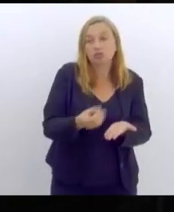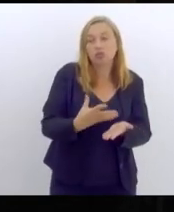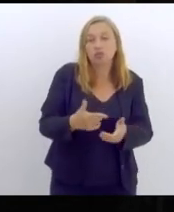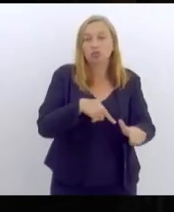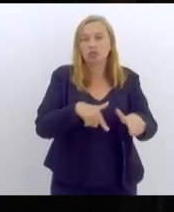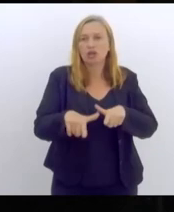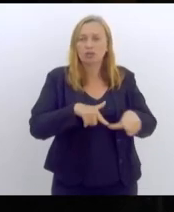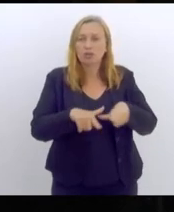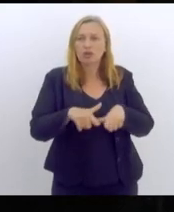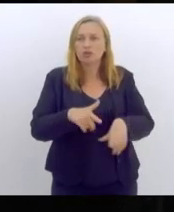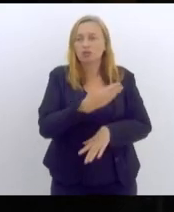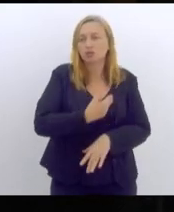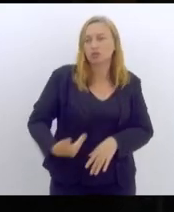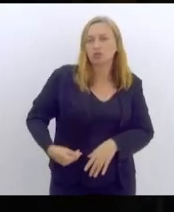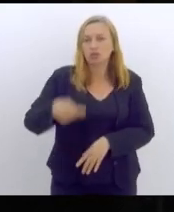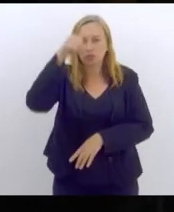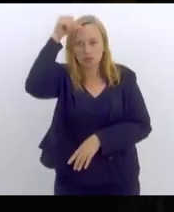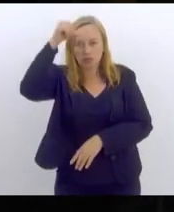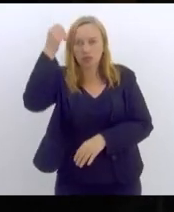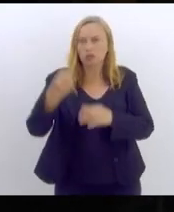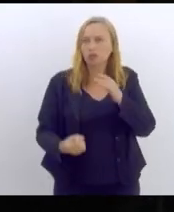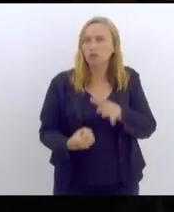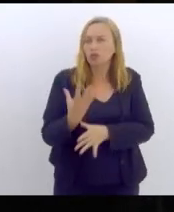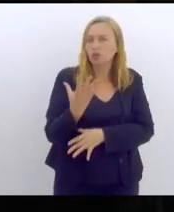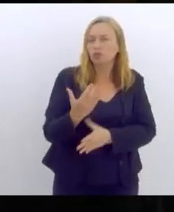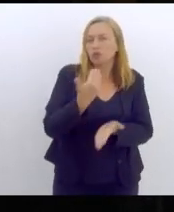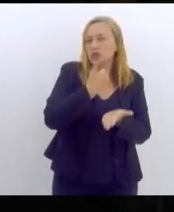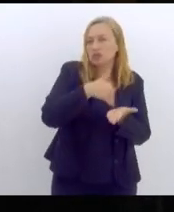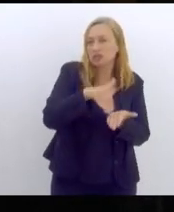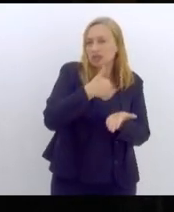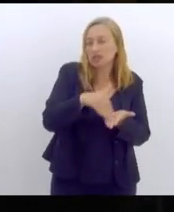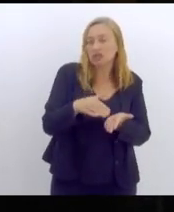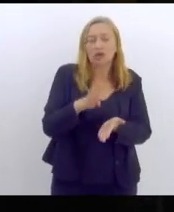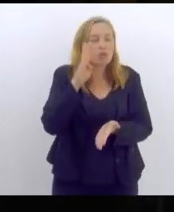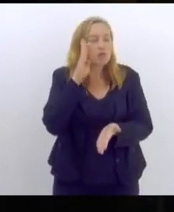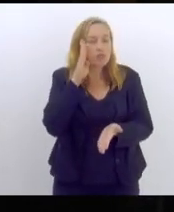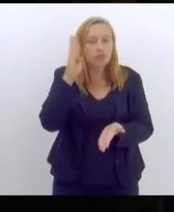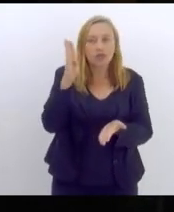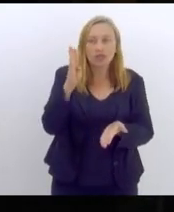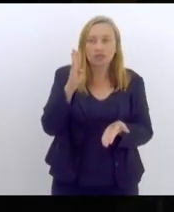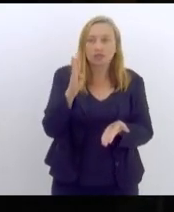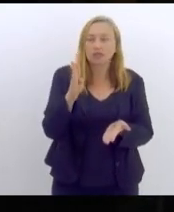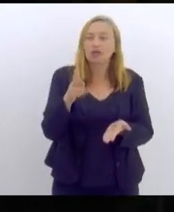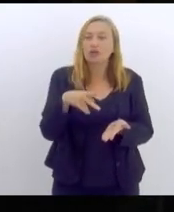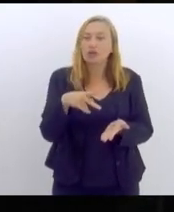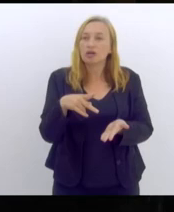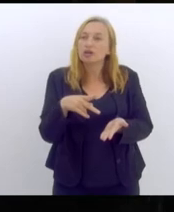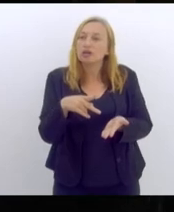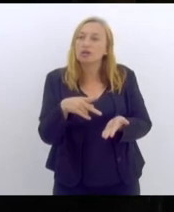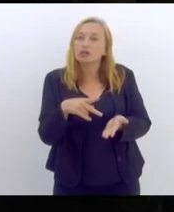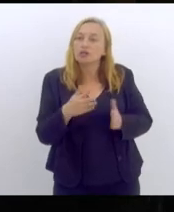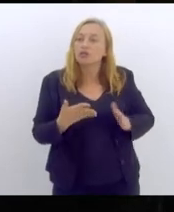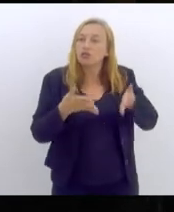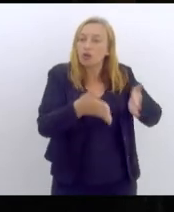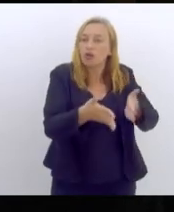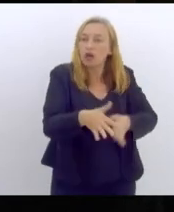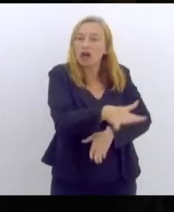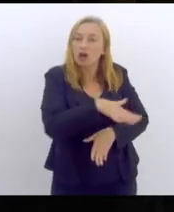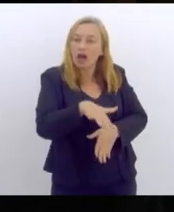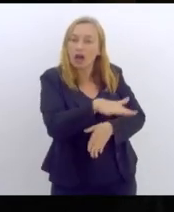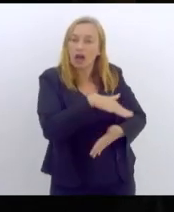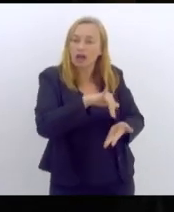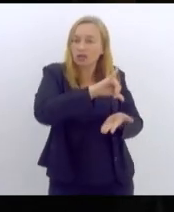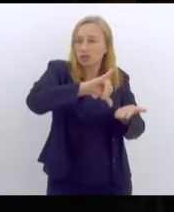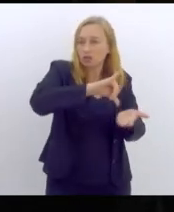o governador Cláudio Castro criou uma secretaria específica para tratar do setor de óleo e